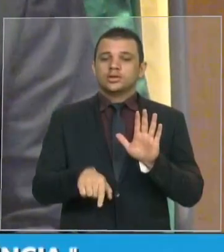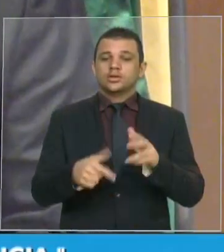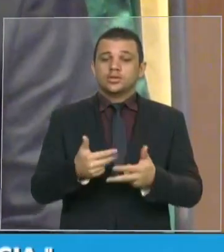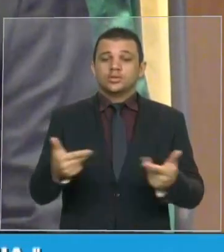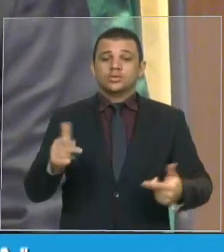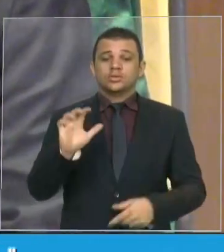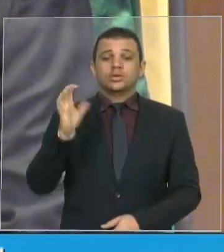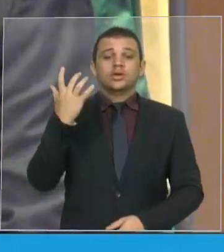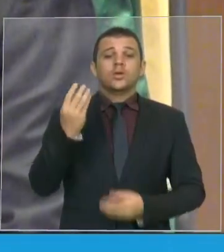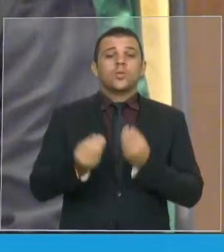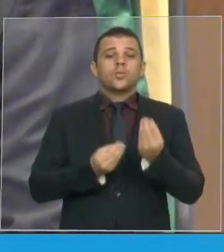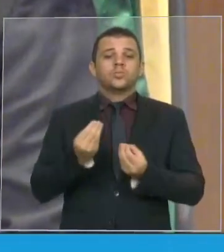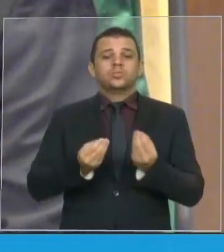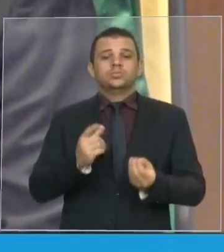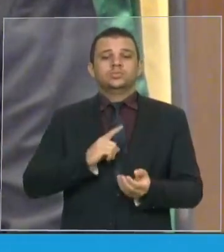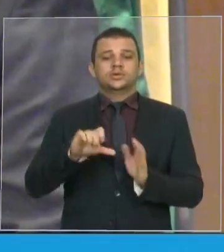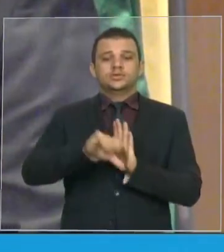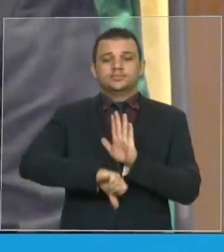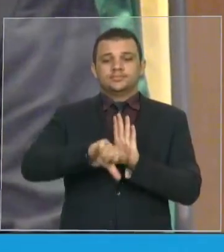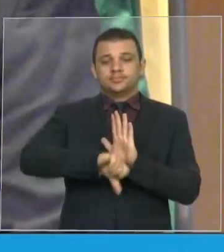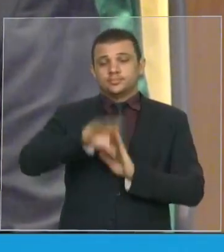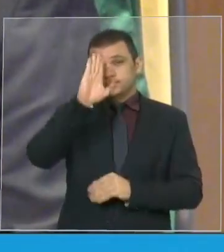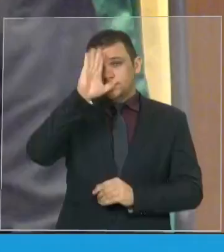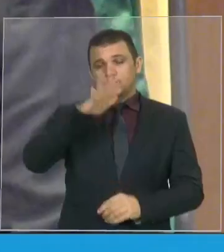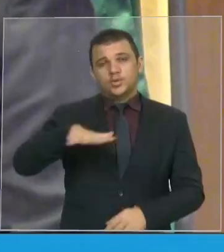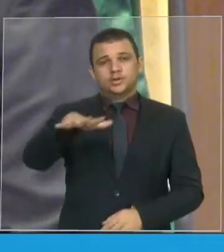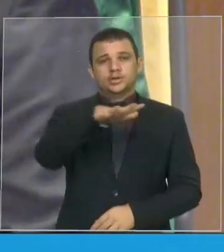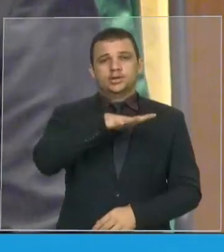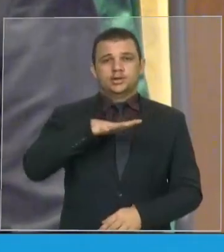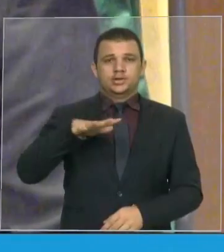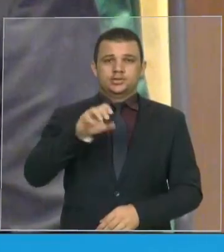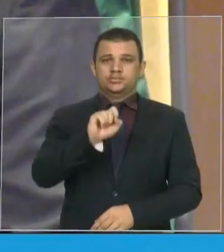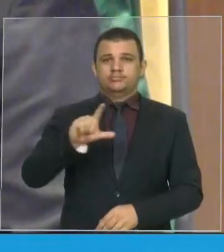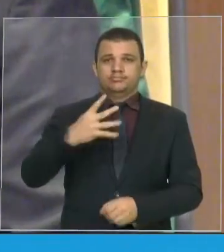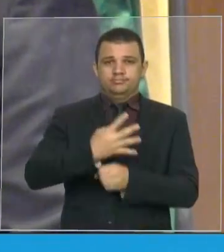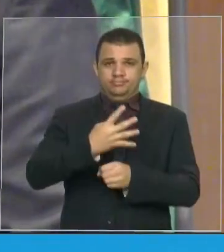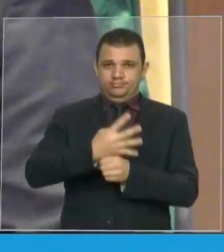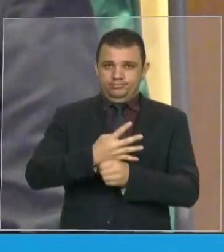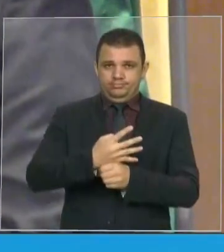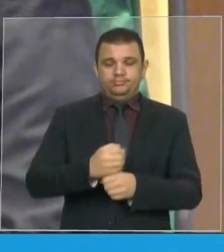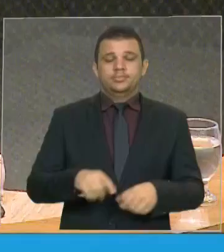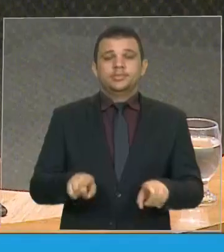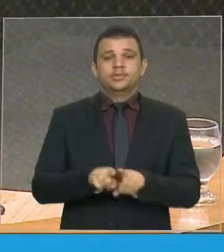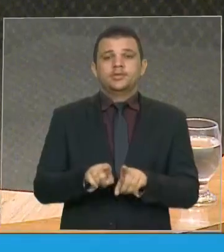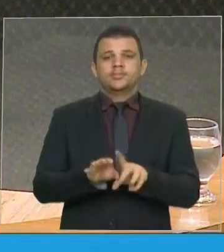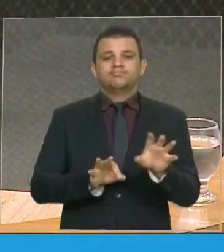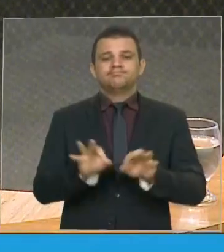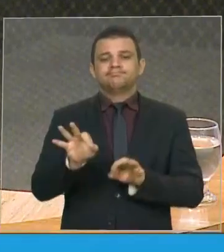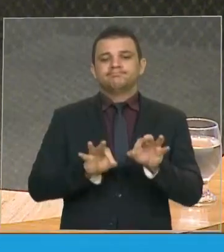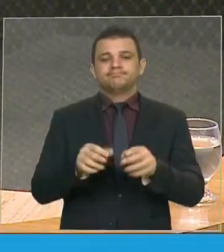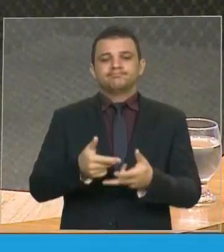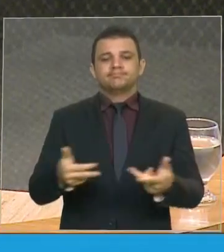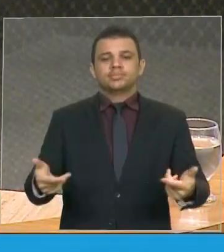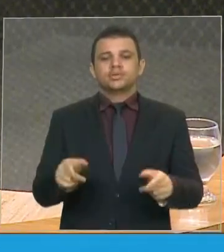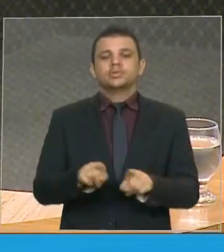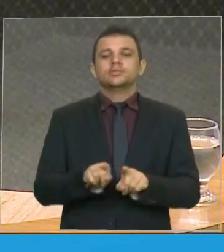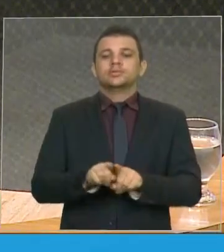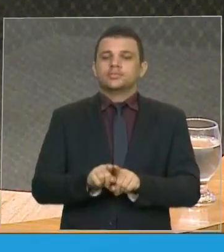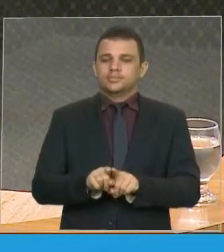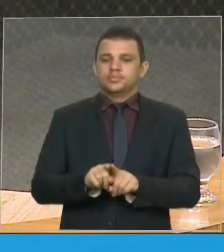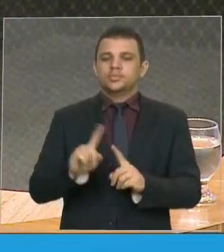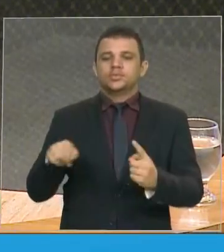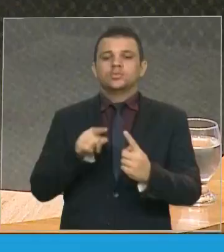da criminalidade, principalmente na Grande Ilha de São Luís, e o que está sendo feito para prevenir e combater